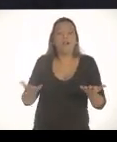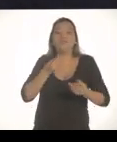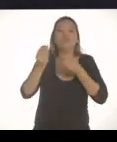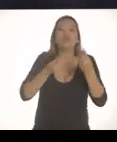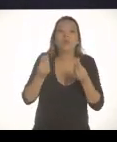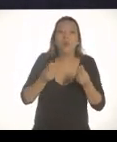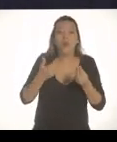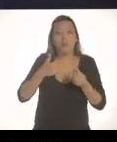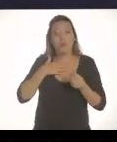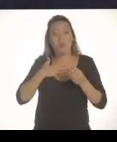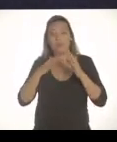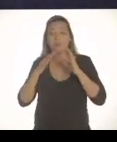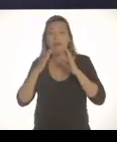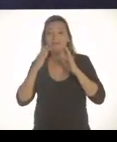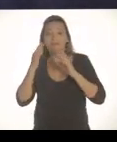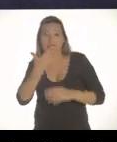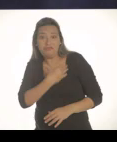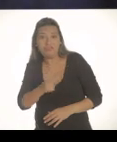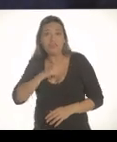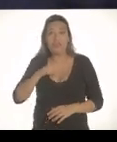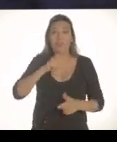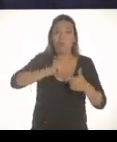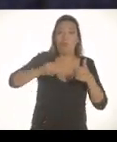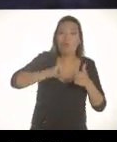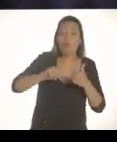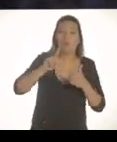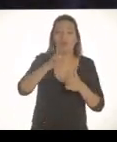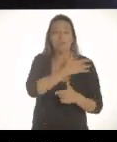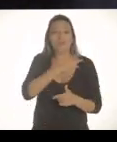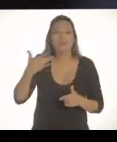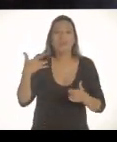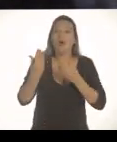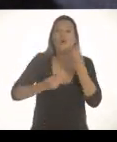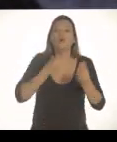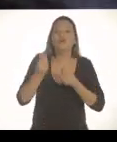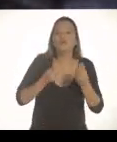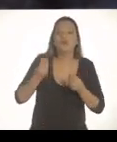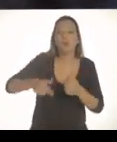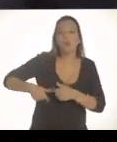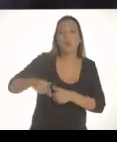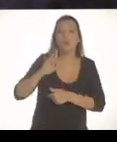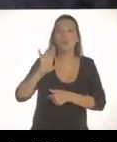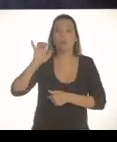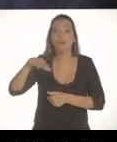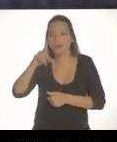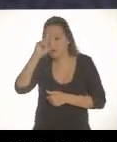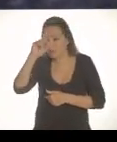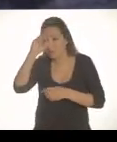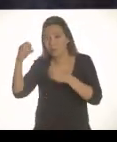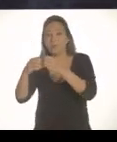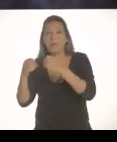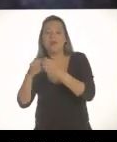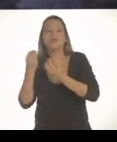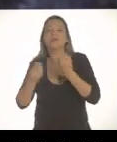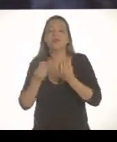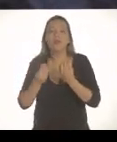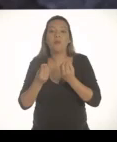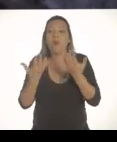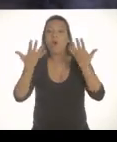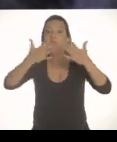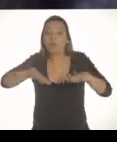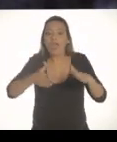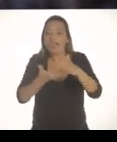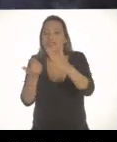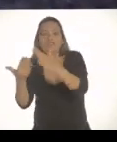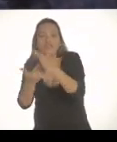pequena, doente, crônica renal, fazendo hemodiálise ainda de vez em quando. Eu vou para um abrigo? Como? Se meu hospital é aqui.